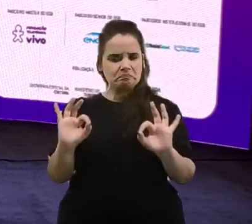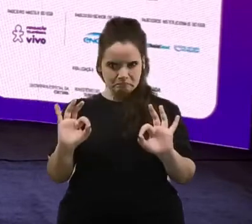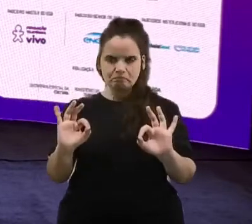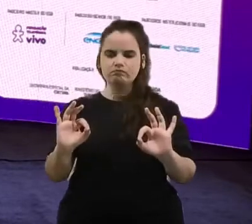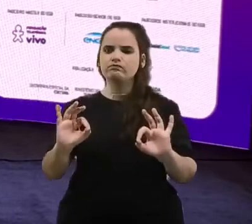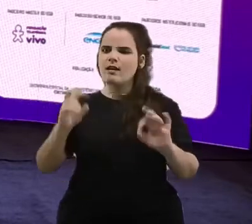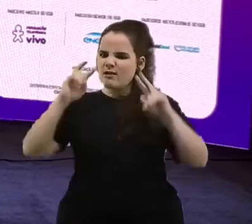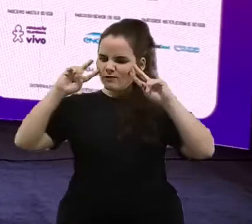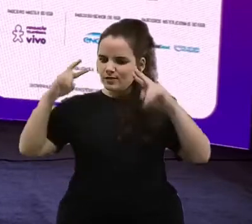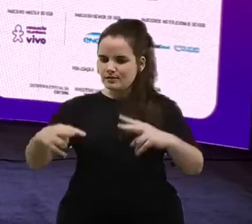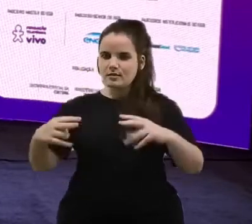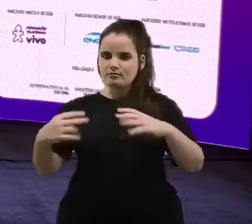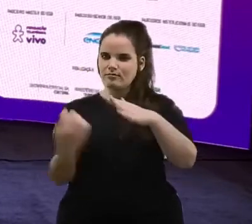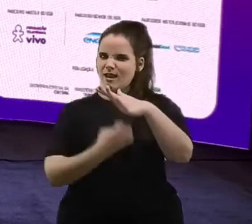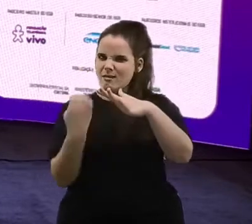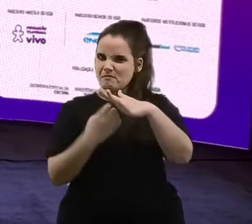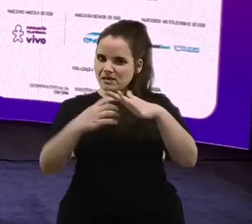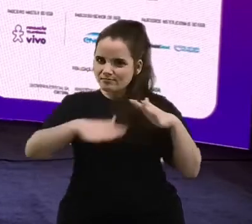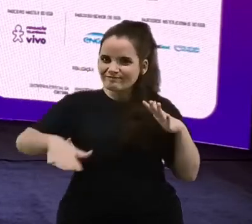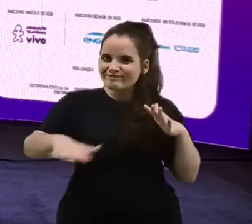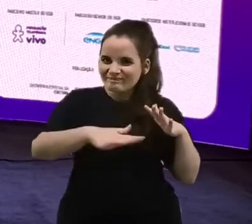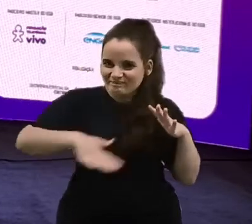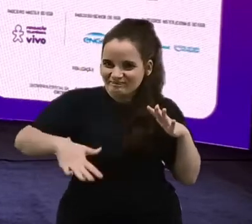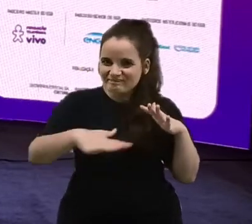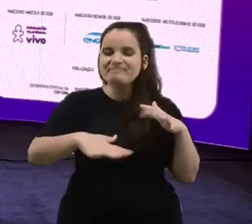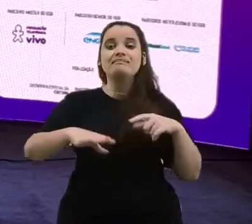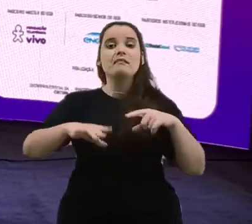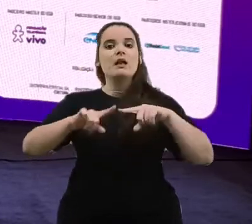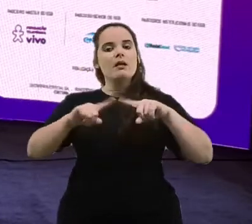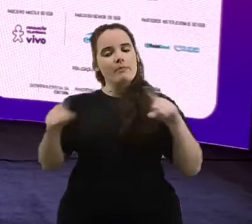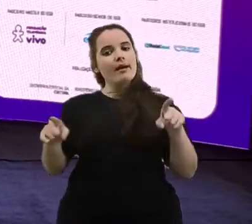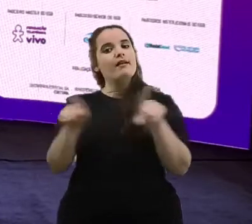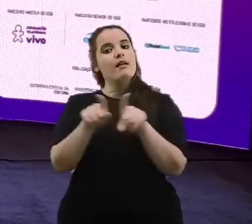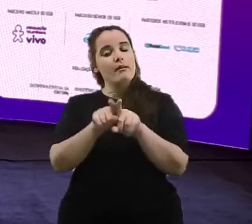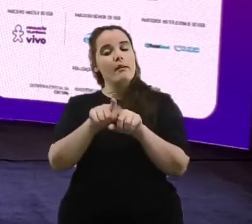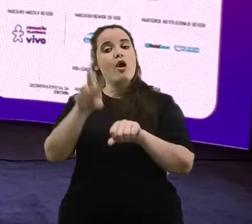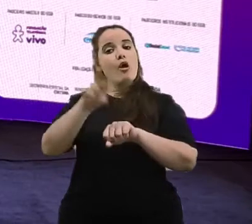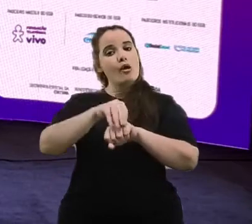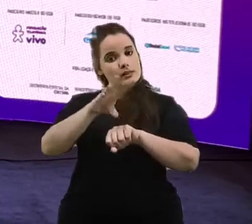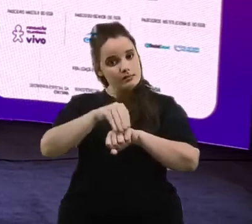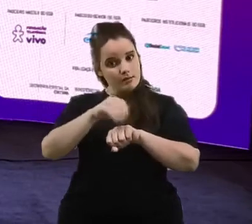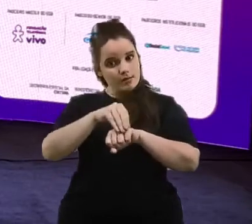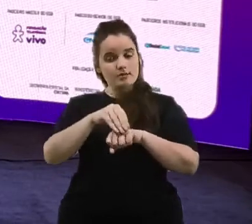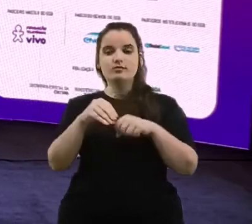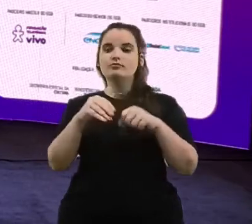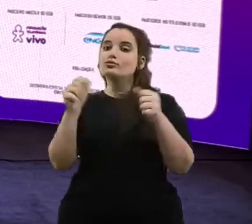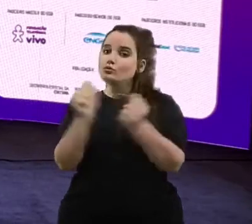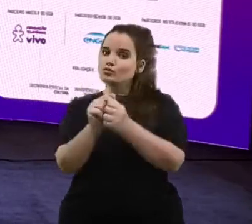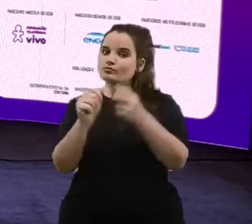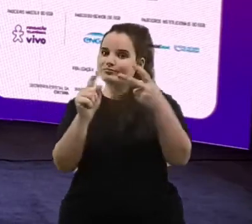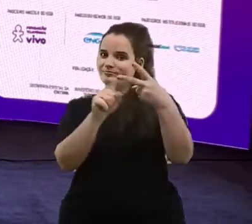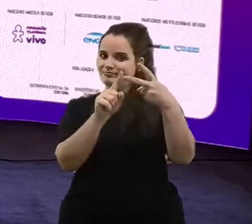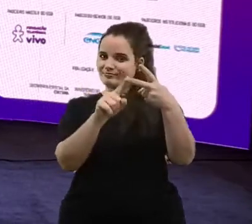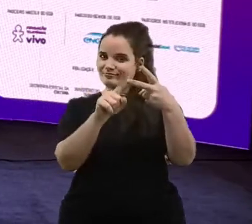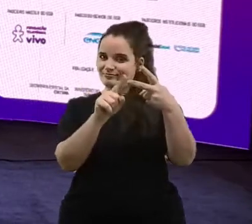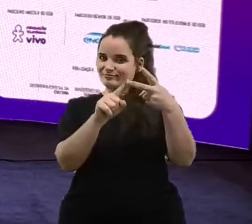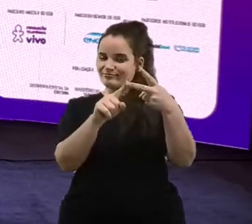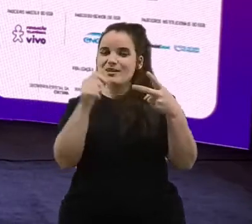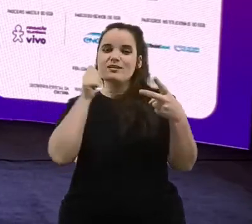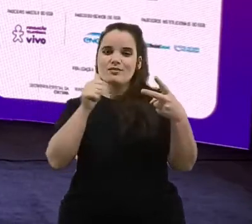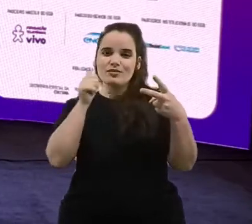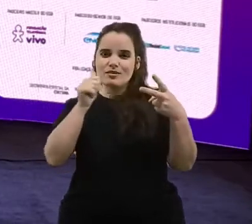forte, mas que também traz o conhecimento dele e se junta a Andrea, que é a nossa diretora de ciência, com um PhD